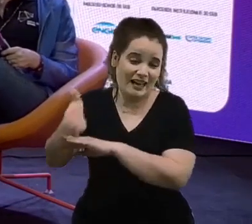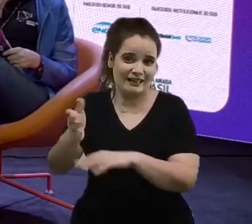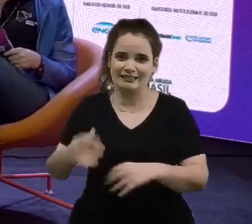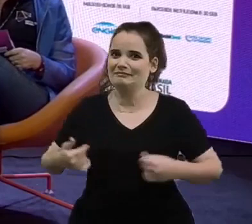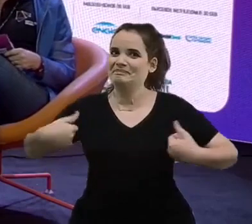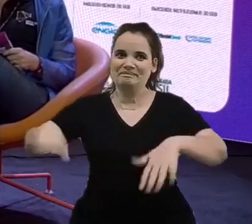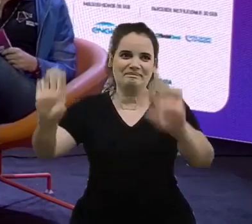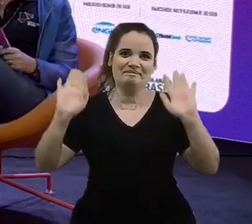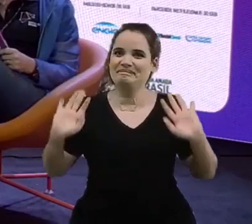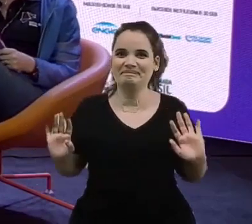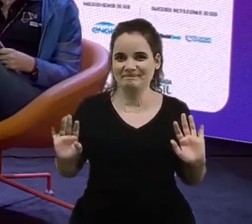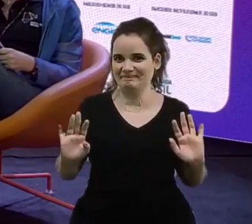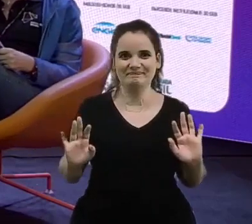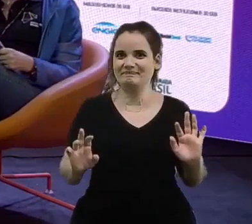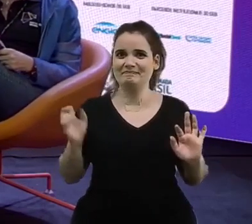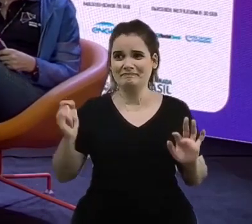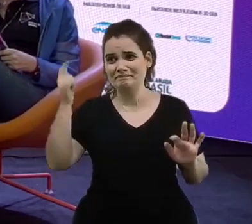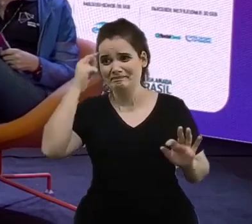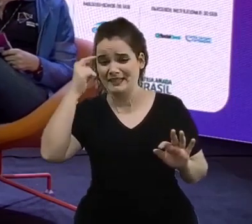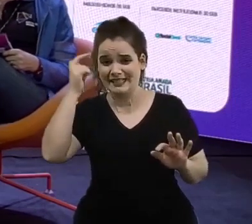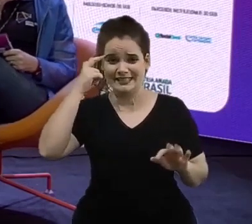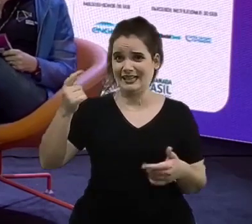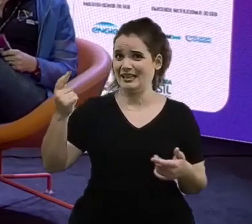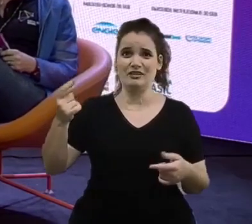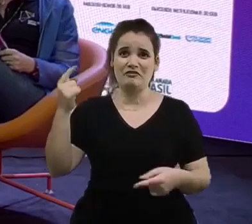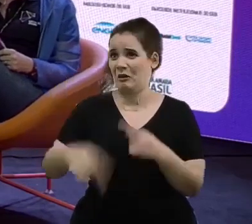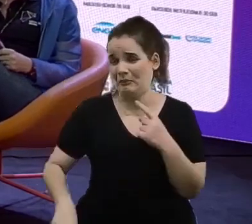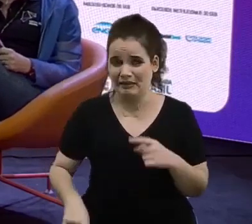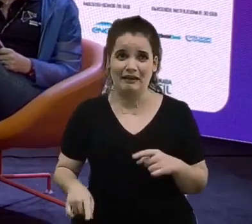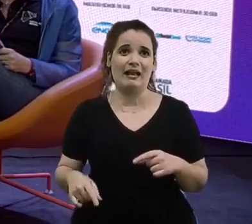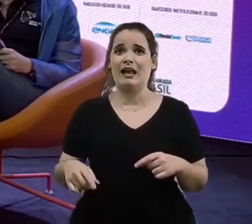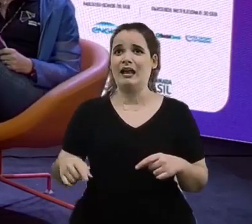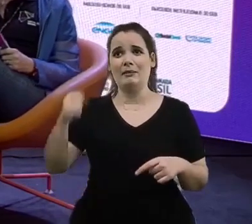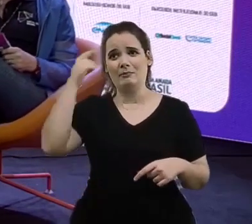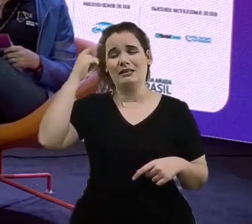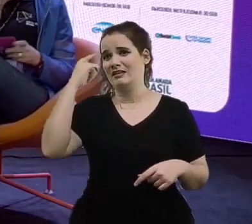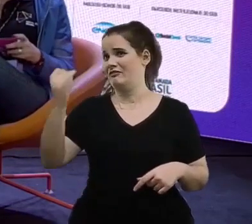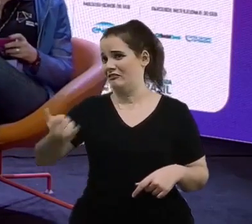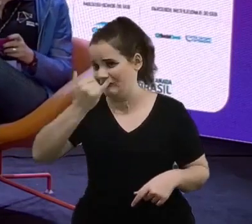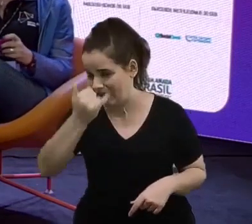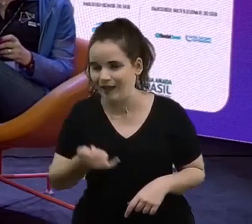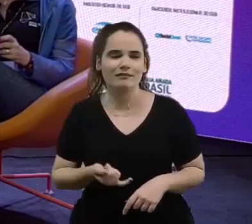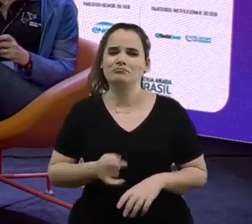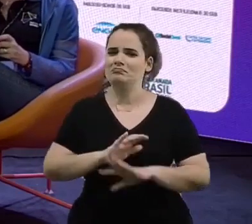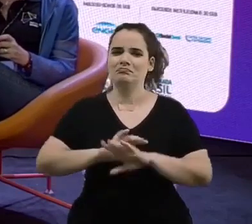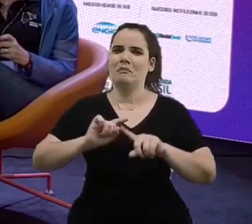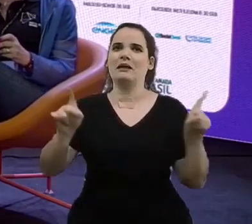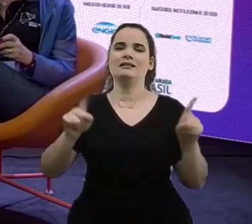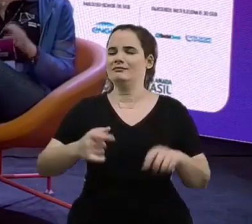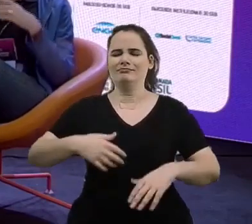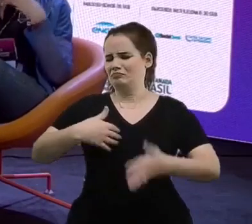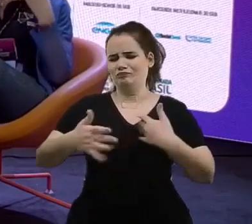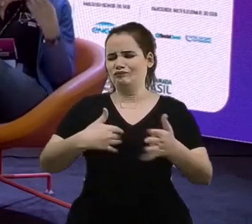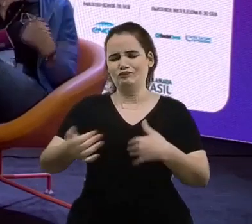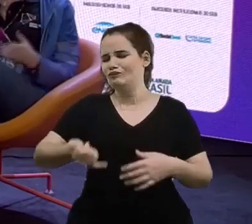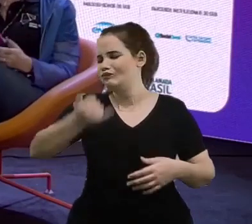nosso foguete aí no mundo. Legal, Ilusca, obrigado. A gente agradece a participação de